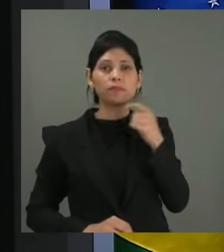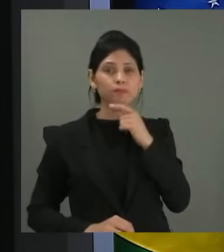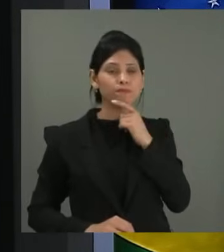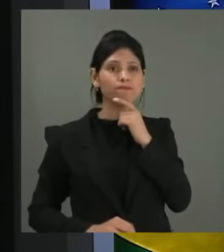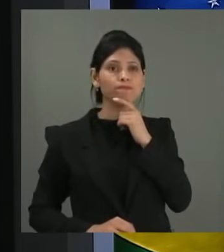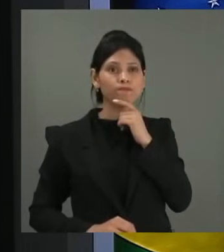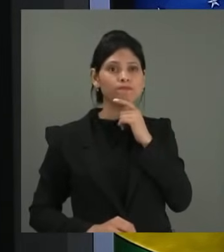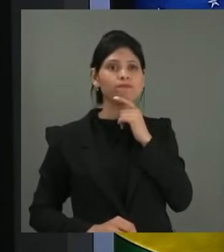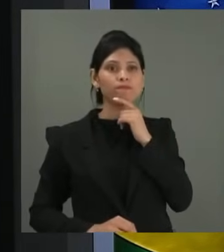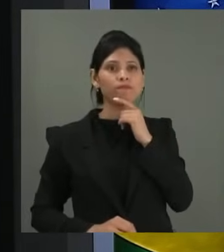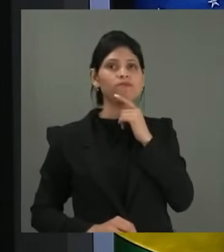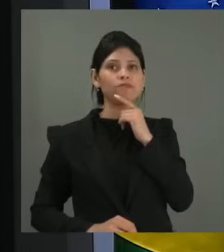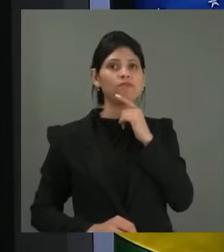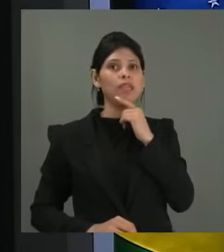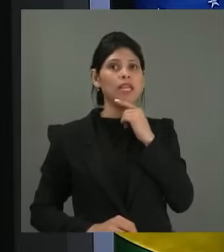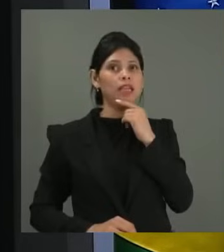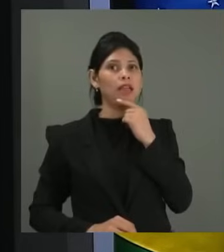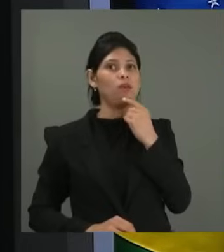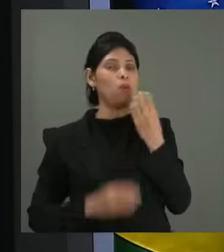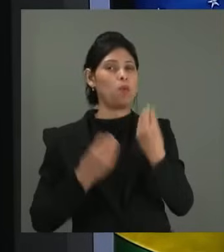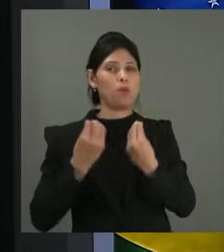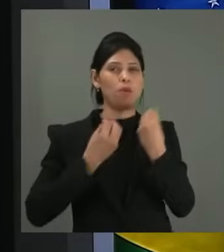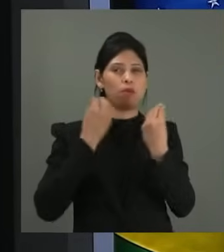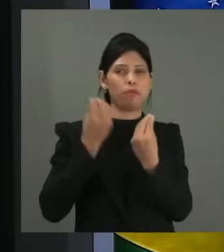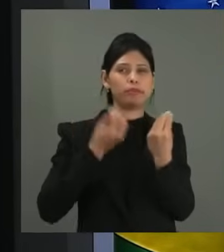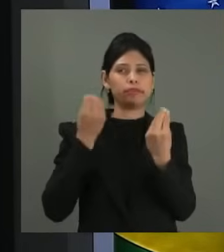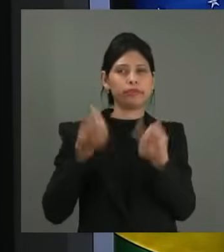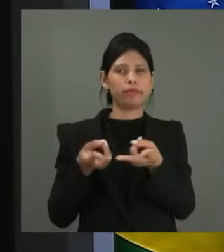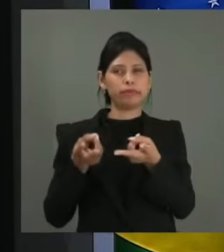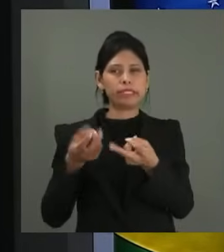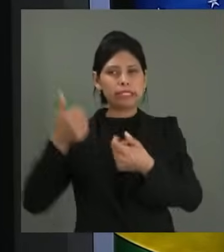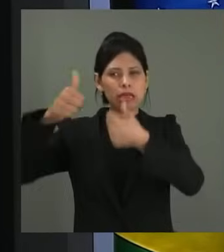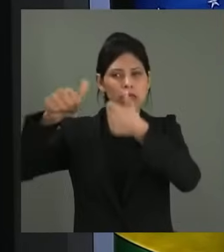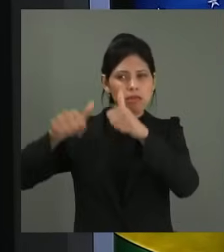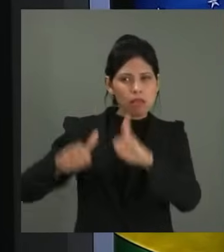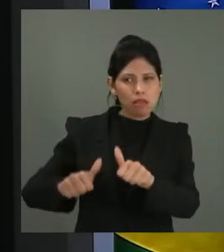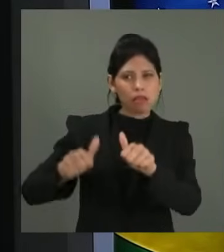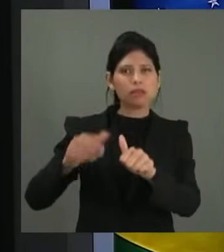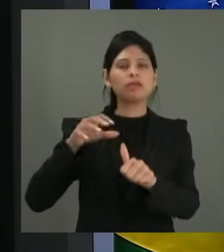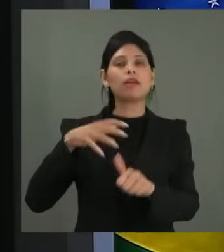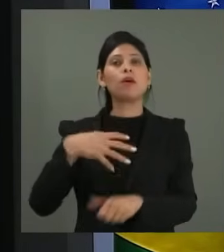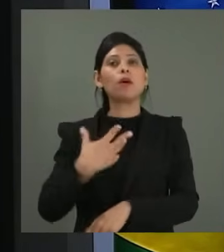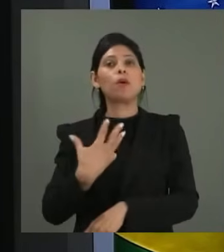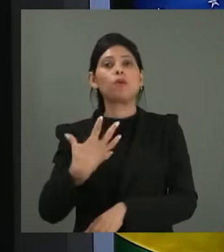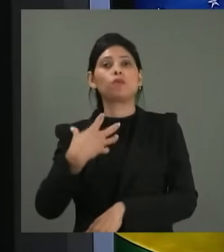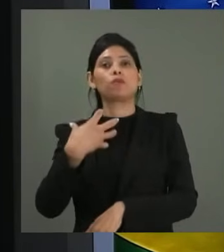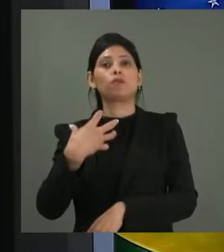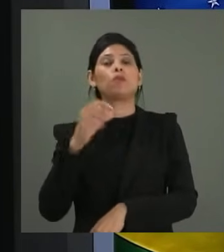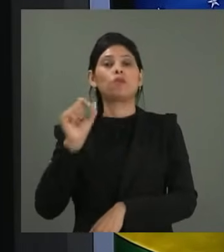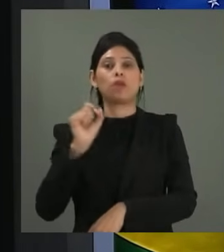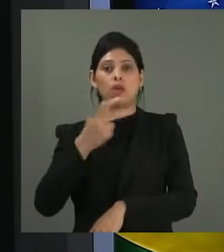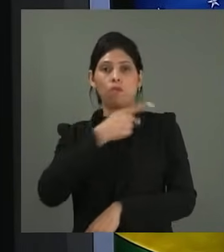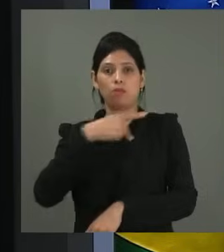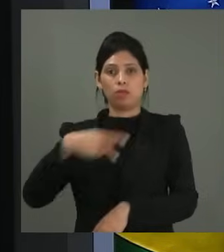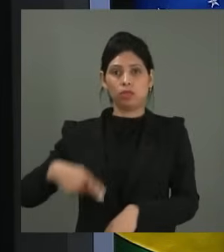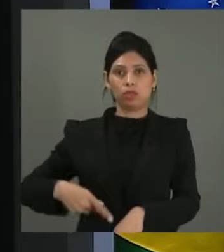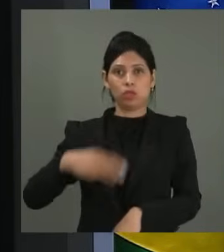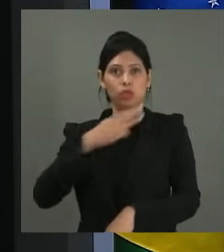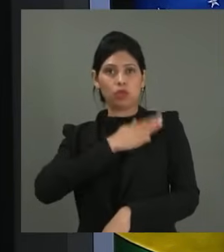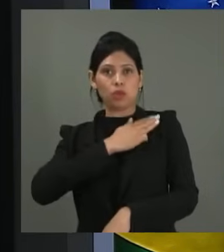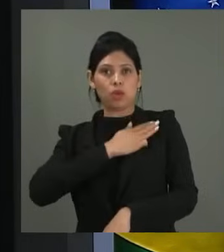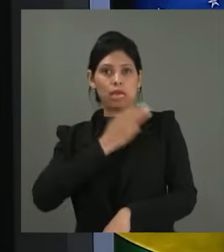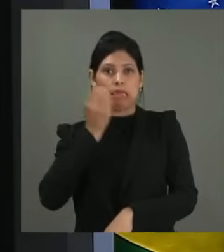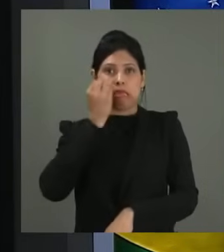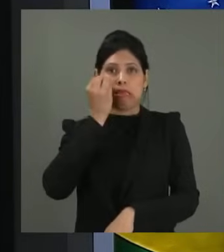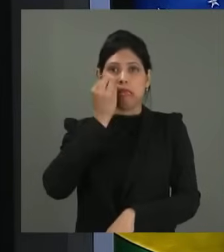Vamos pegar o espírito do governo Lula, que diz que veio para pacificar o país. Está